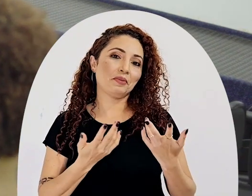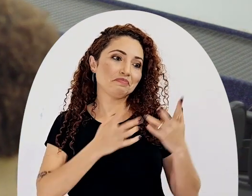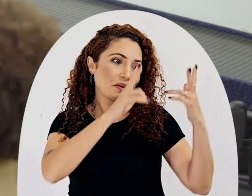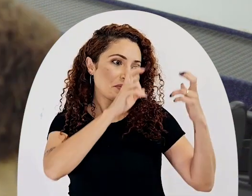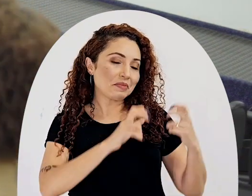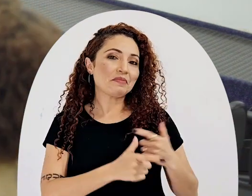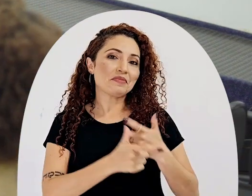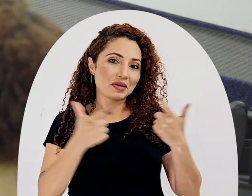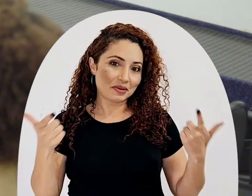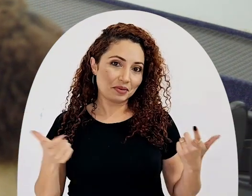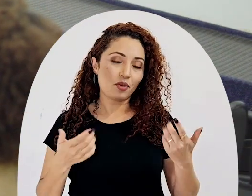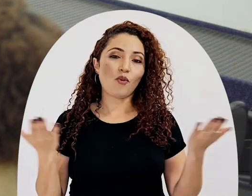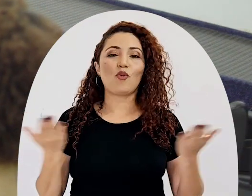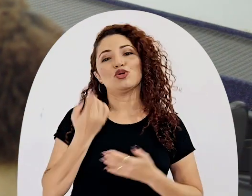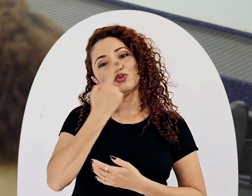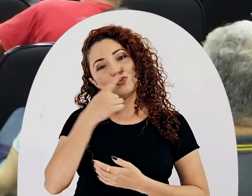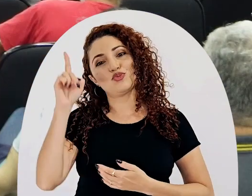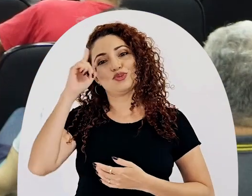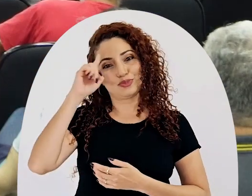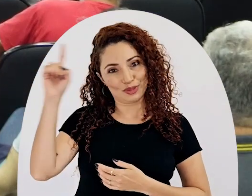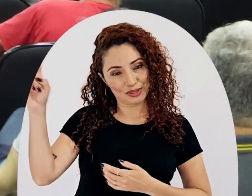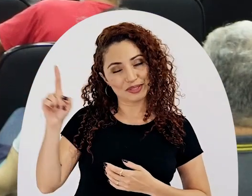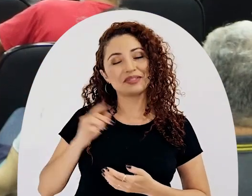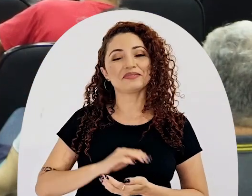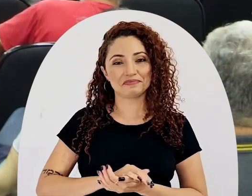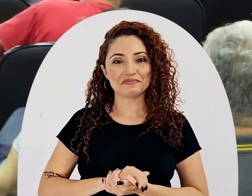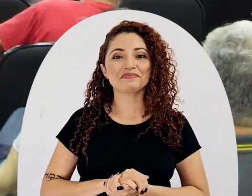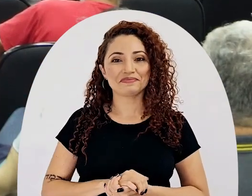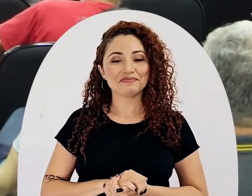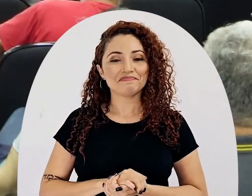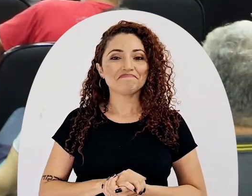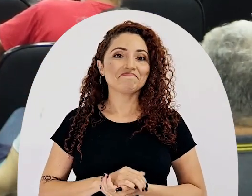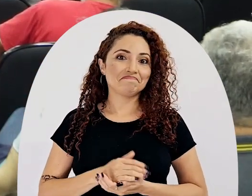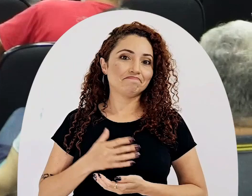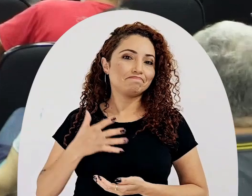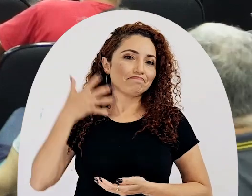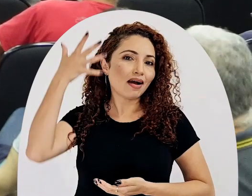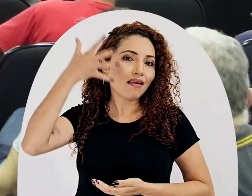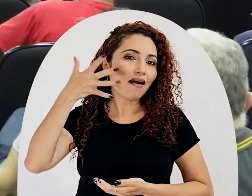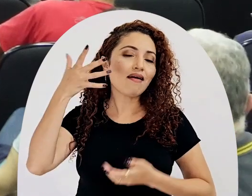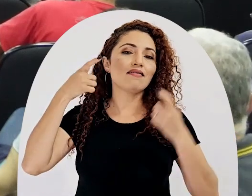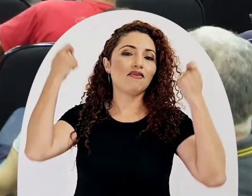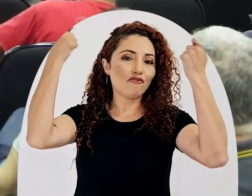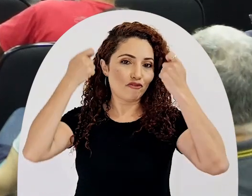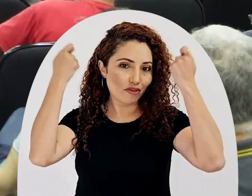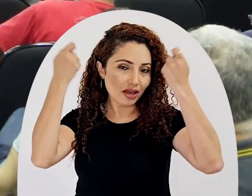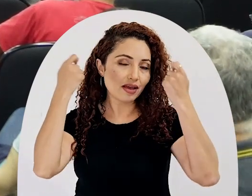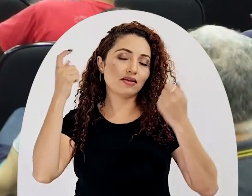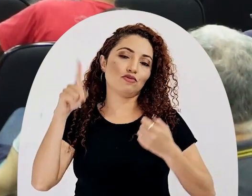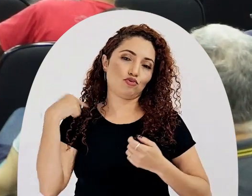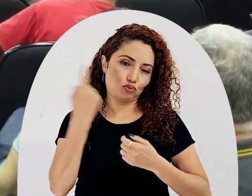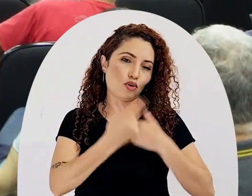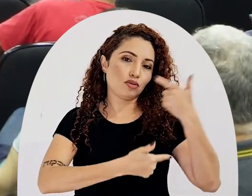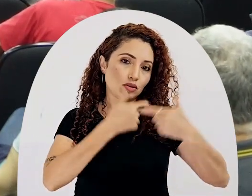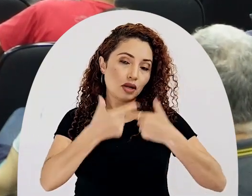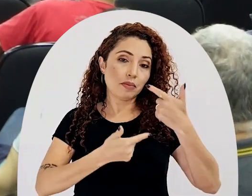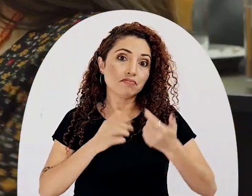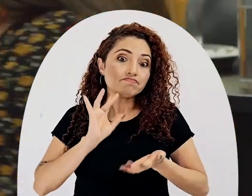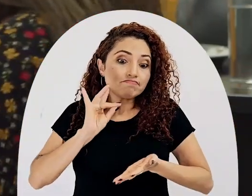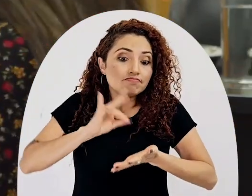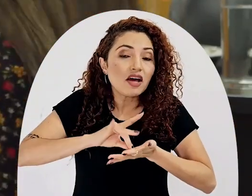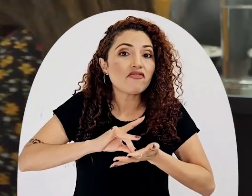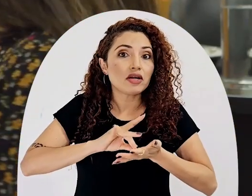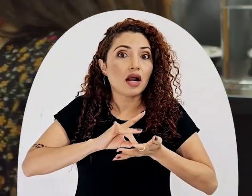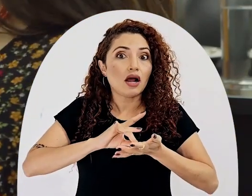que hoje é o último dia do nosso evento, do nosso trabalho. Na verdade, o nosso trabalho